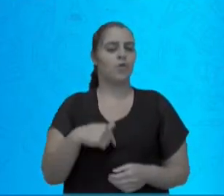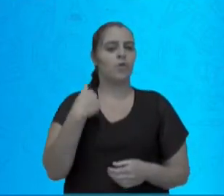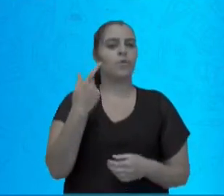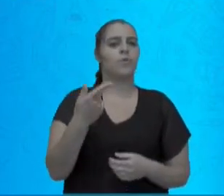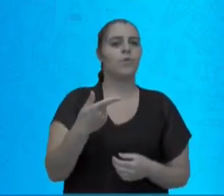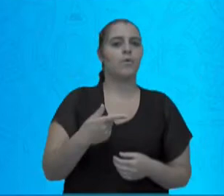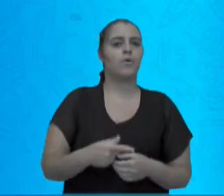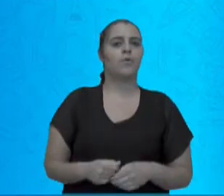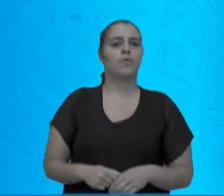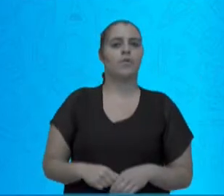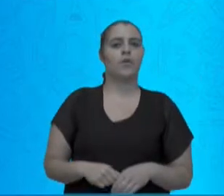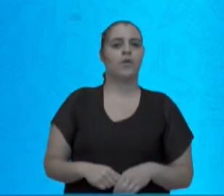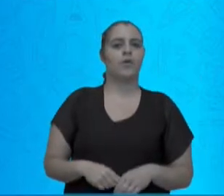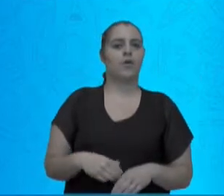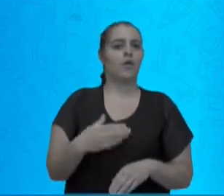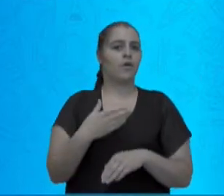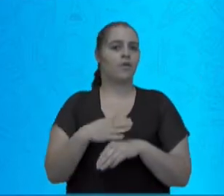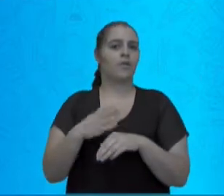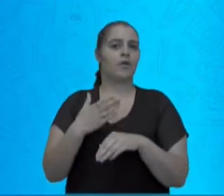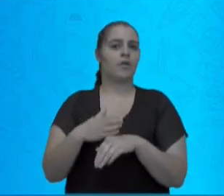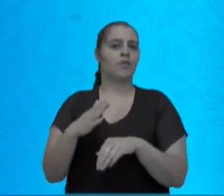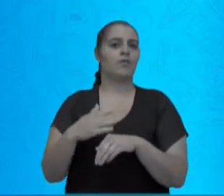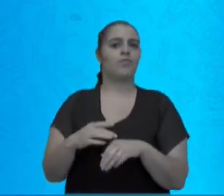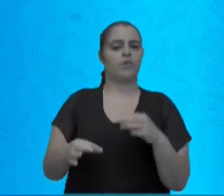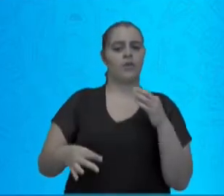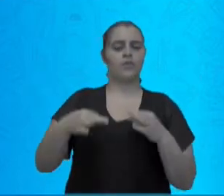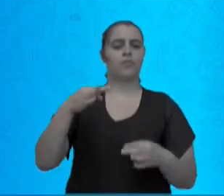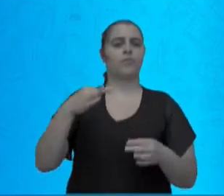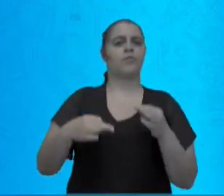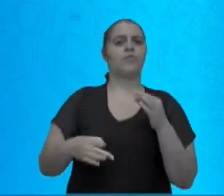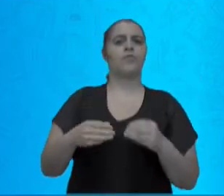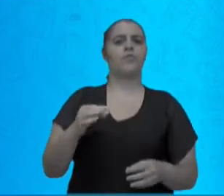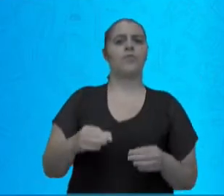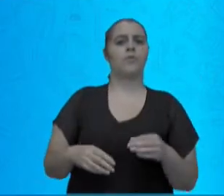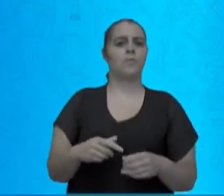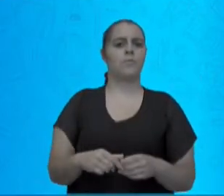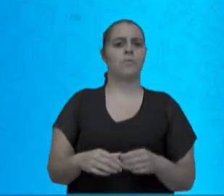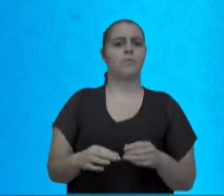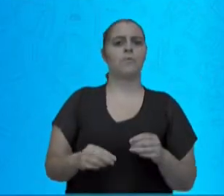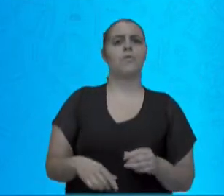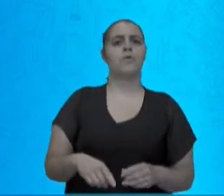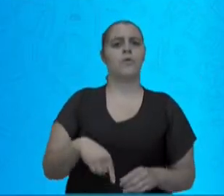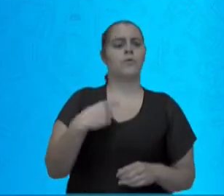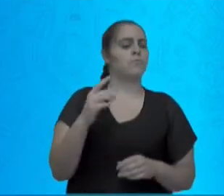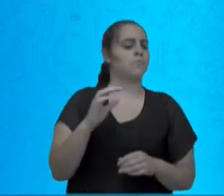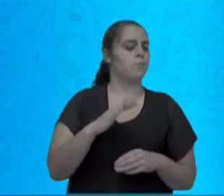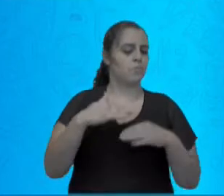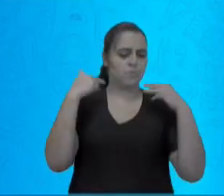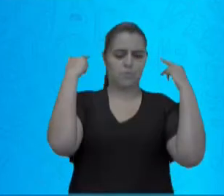outro é a justiça. Mas um não é maior que o outro.